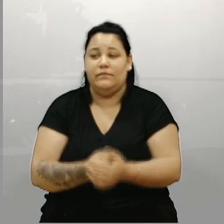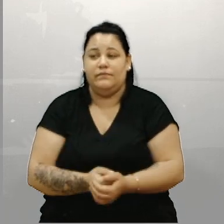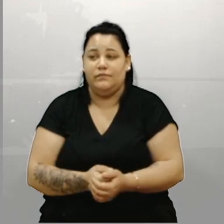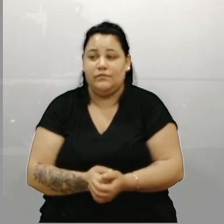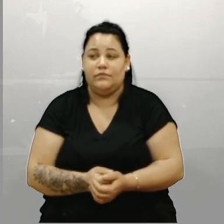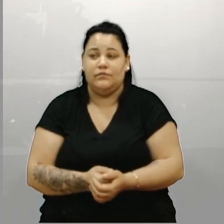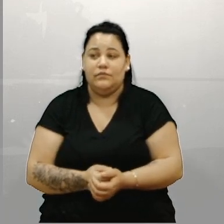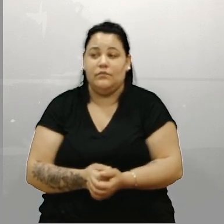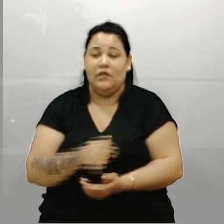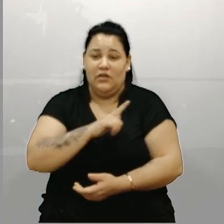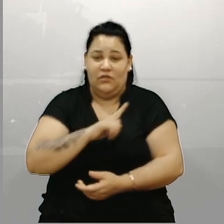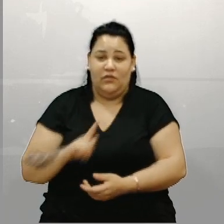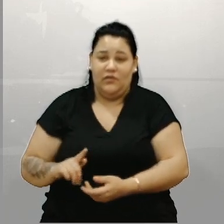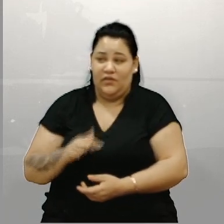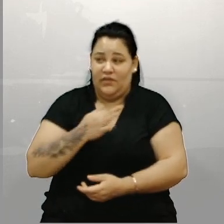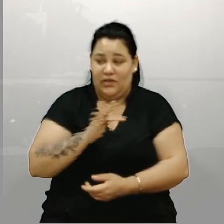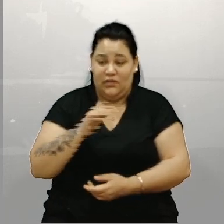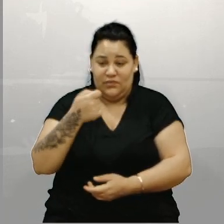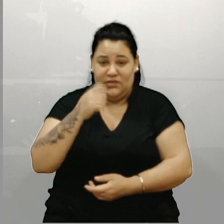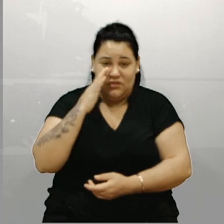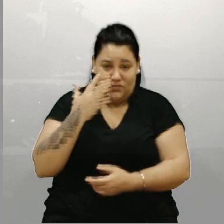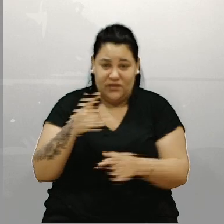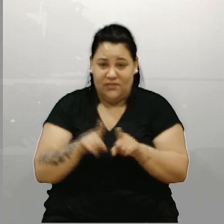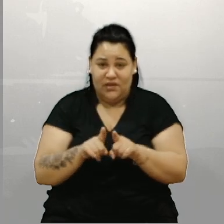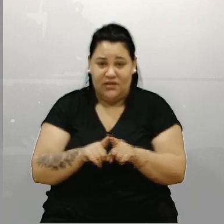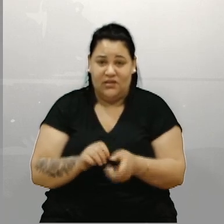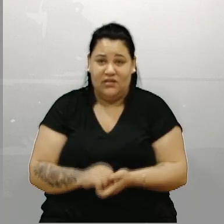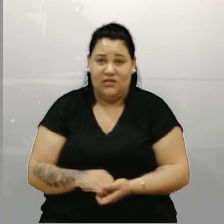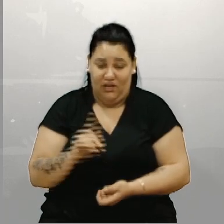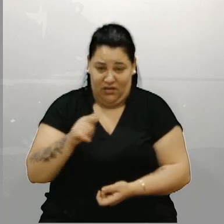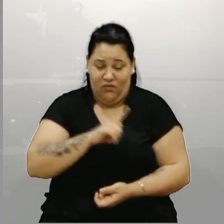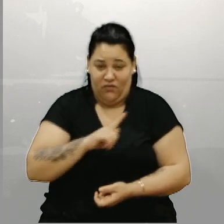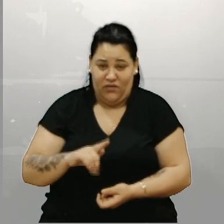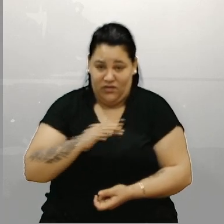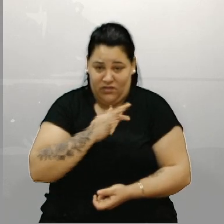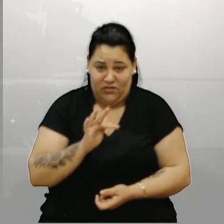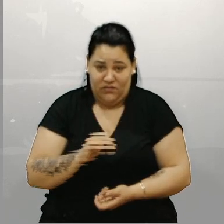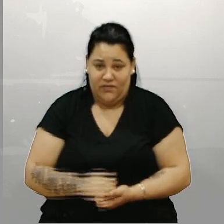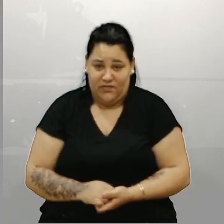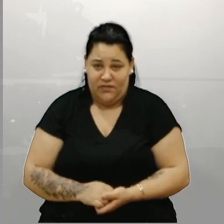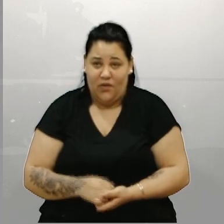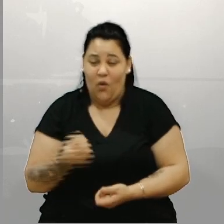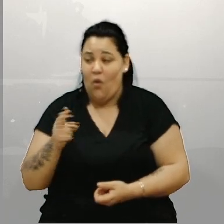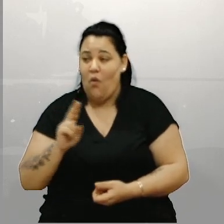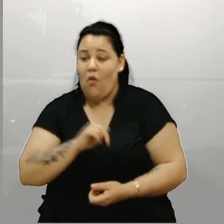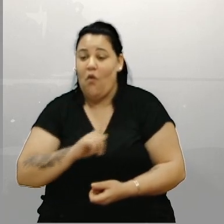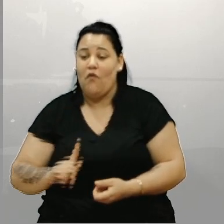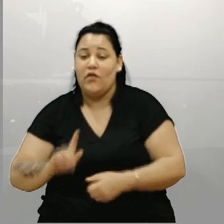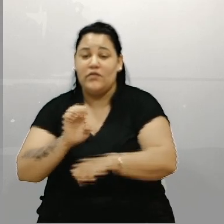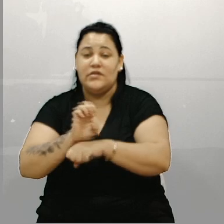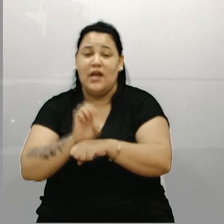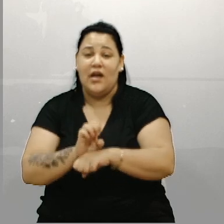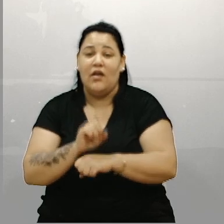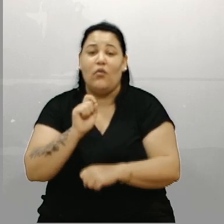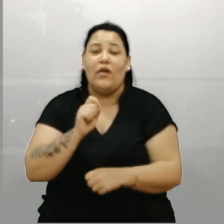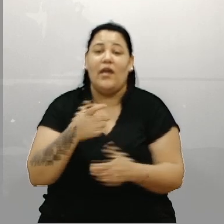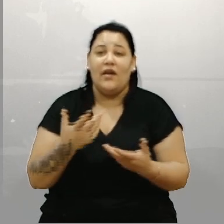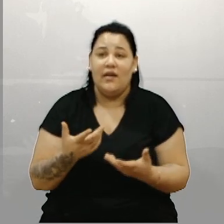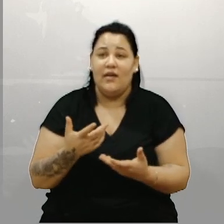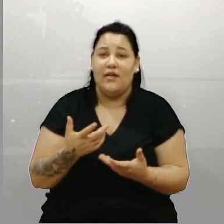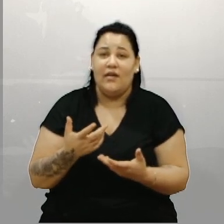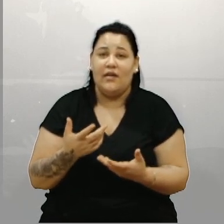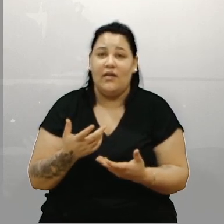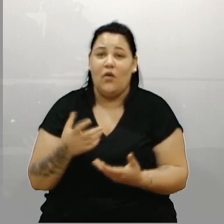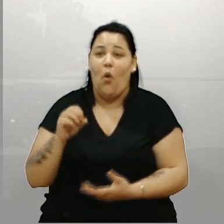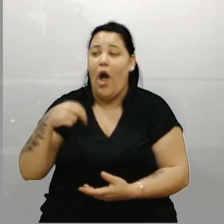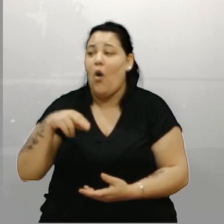federal que tem que resolver isso aí também? É o governo federal que tem que resolver? Ou o governo do estado, será o quê? Ou vem da ONU para decidir isso